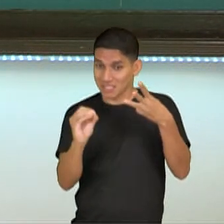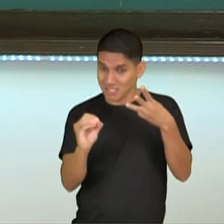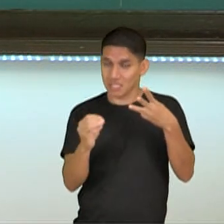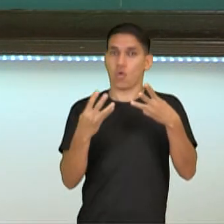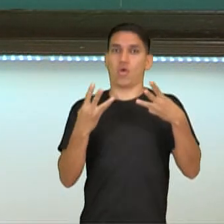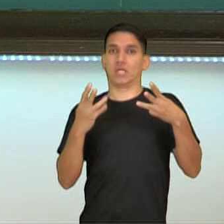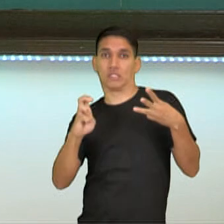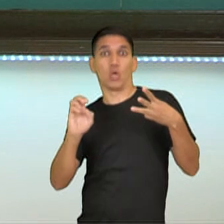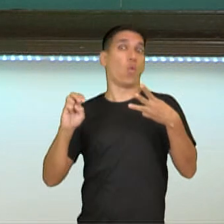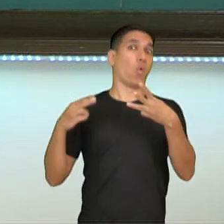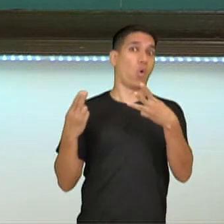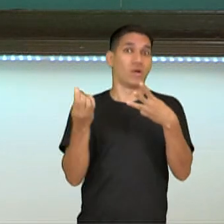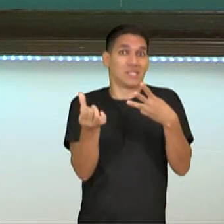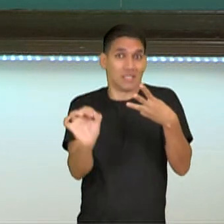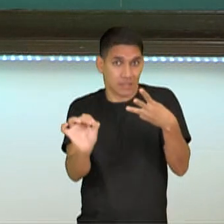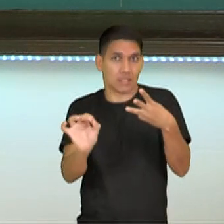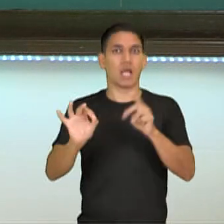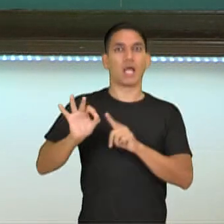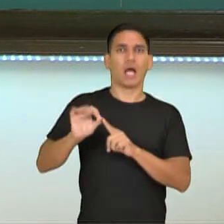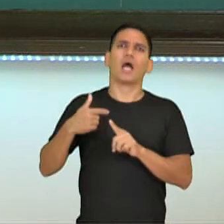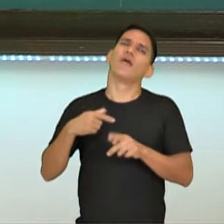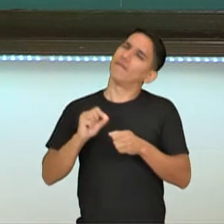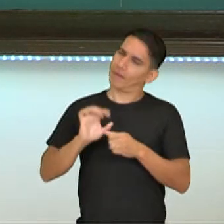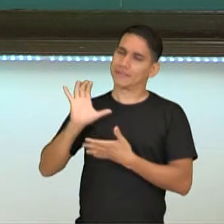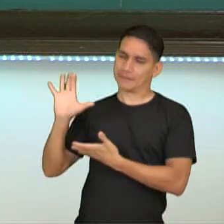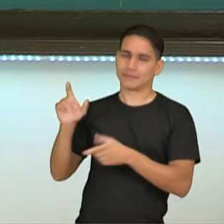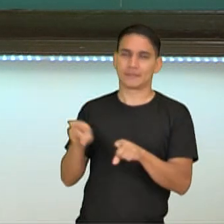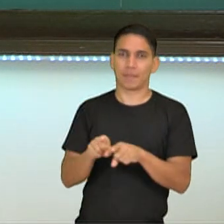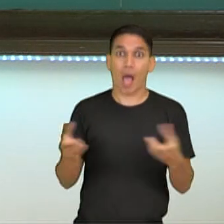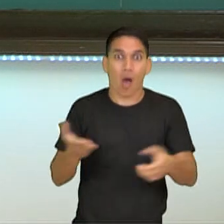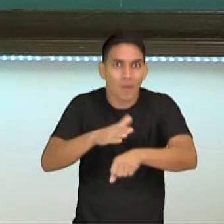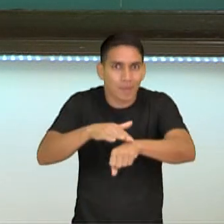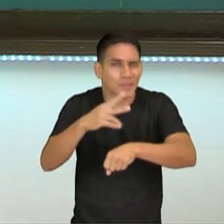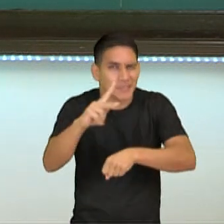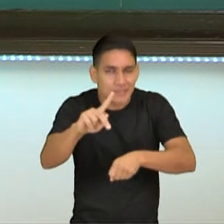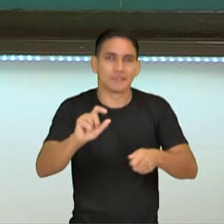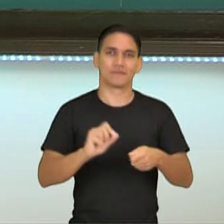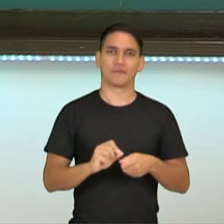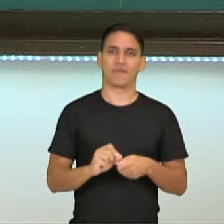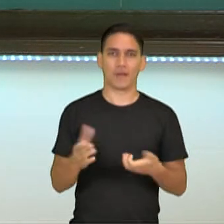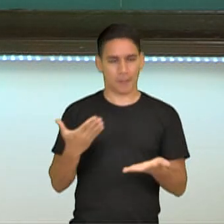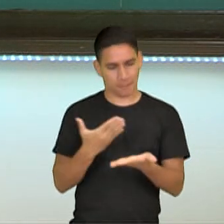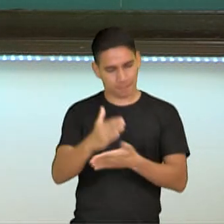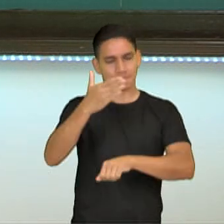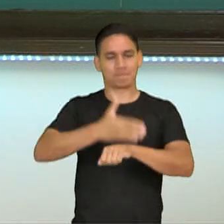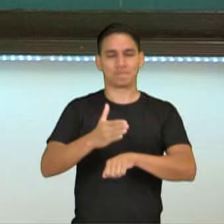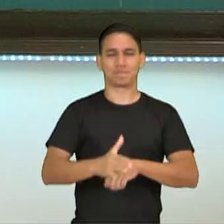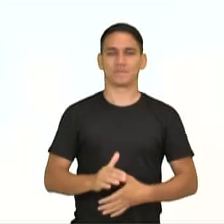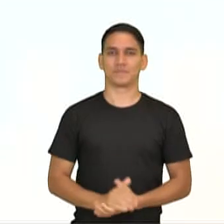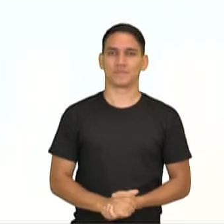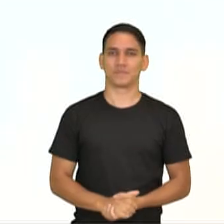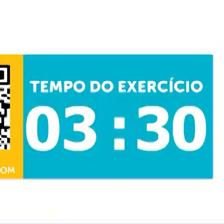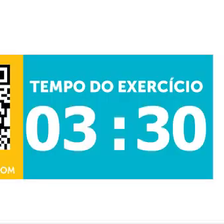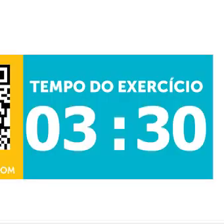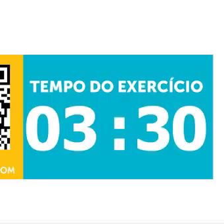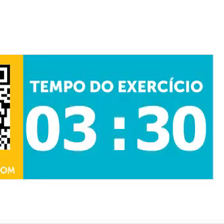de 60 também, eu faço dessa forma. Agora é a sua vez de fazer. Vamos praticar para aprender.